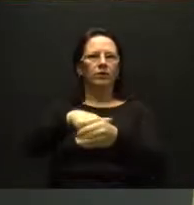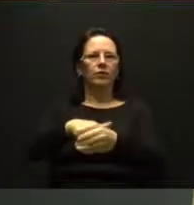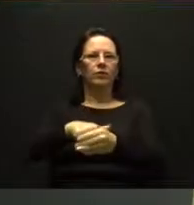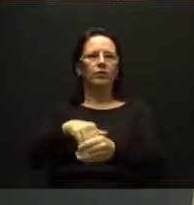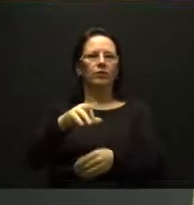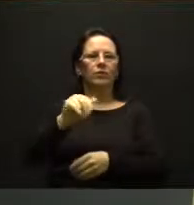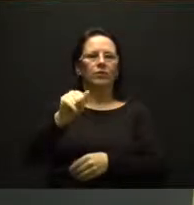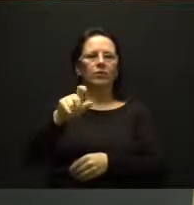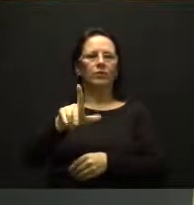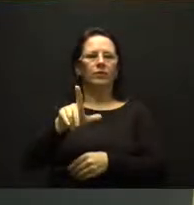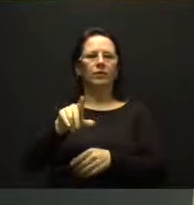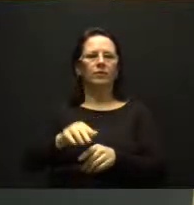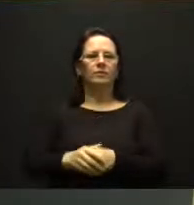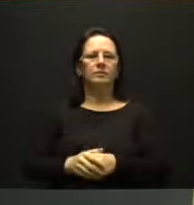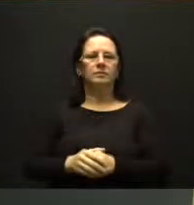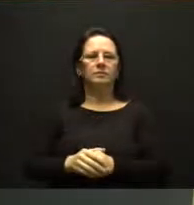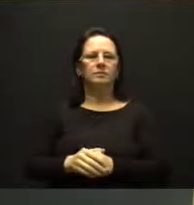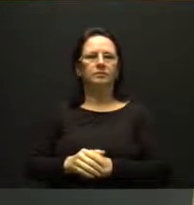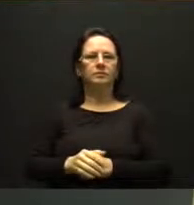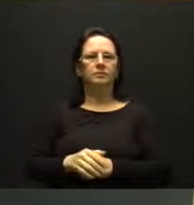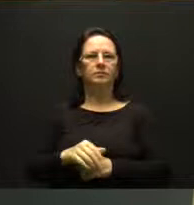ricardo então